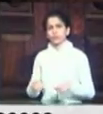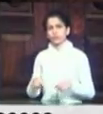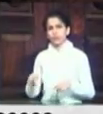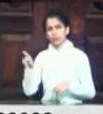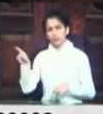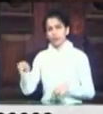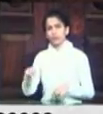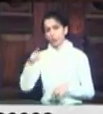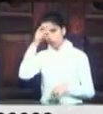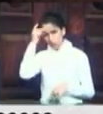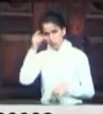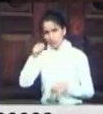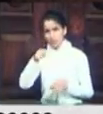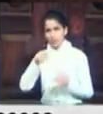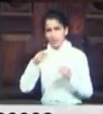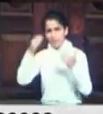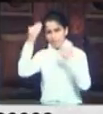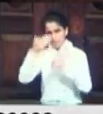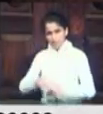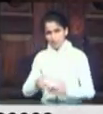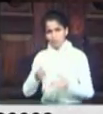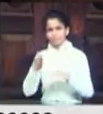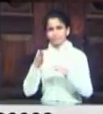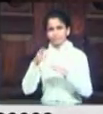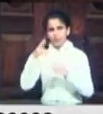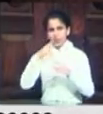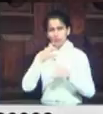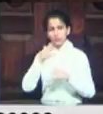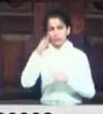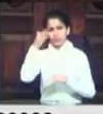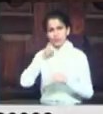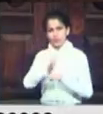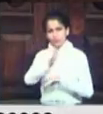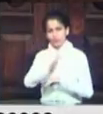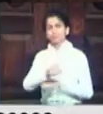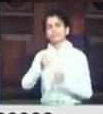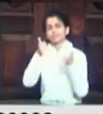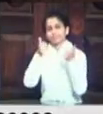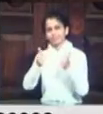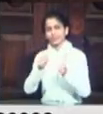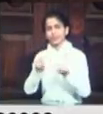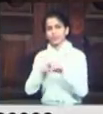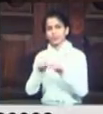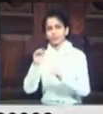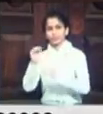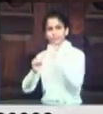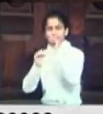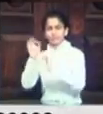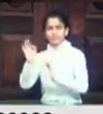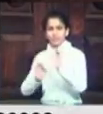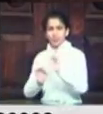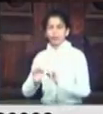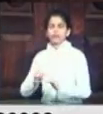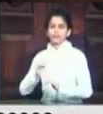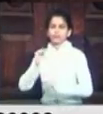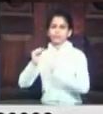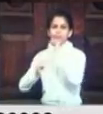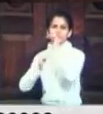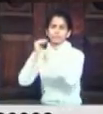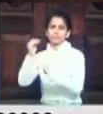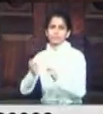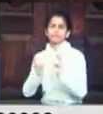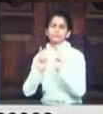público concursado. Com plano de cargos, carreiras e salários, tem que ter